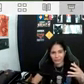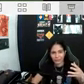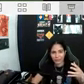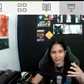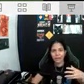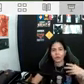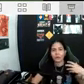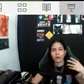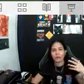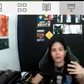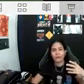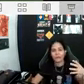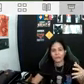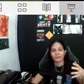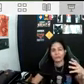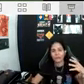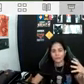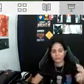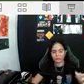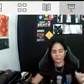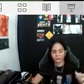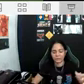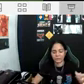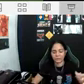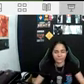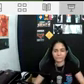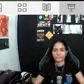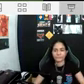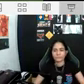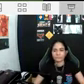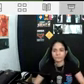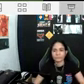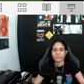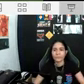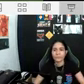racionalizar, tá? Qual é a variação que existe.